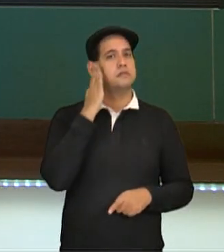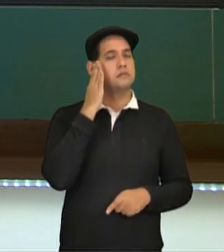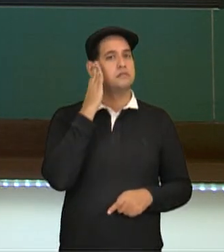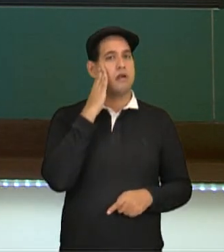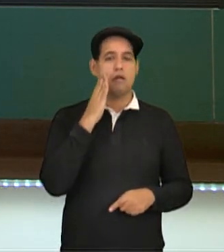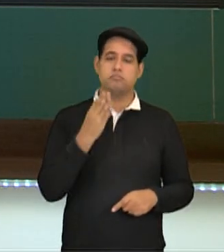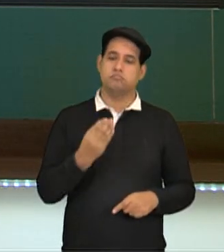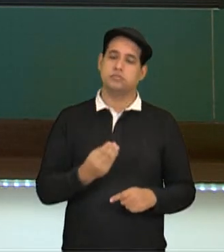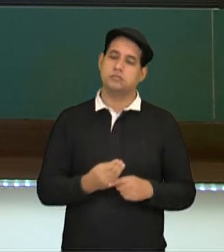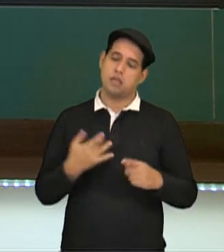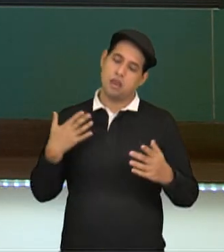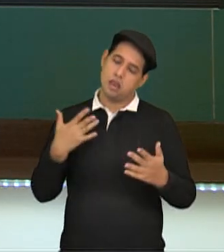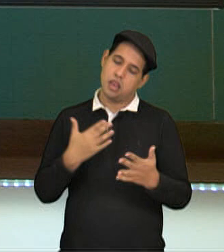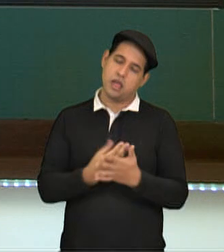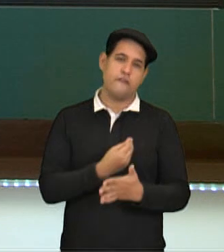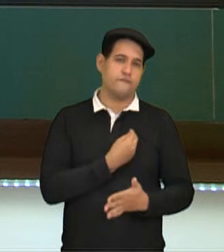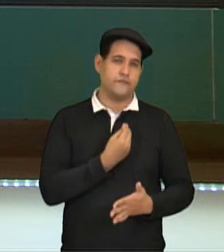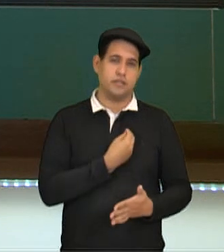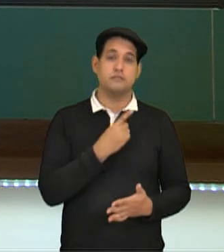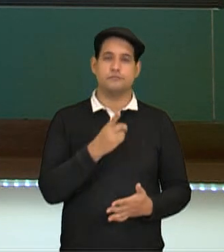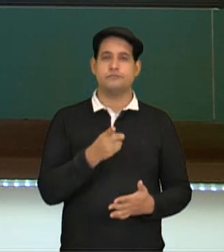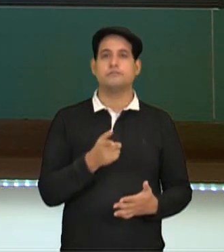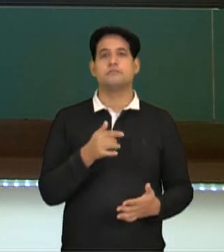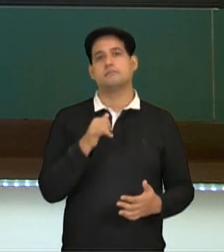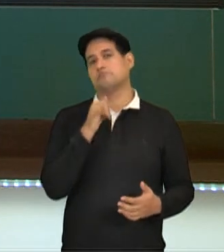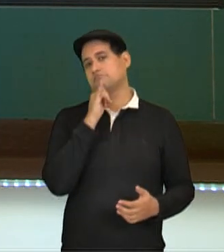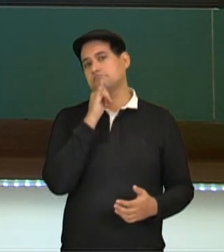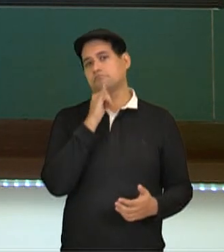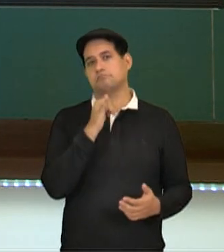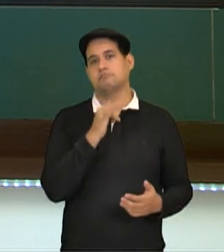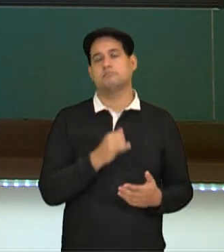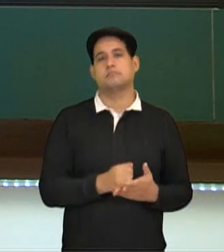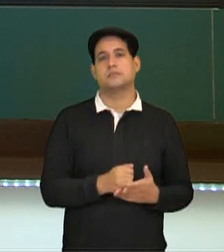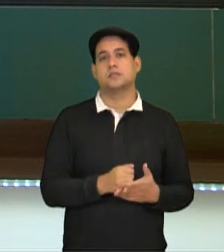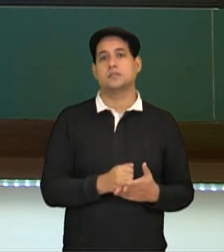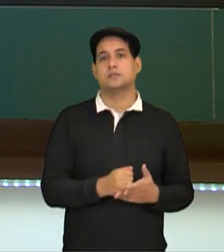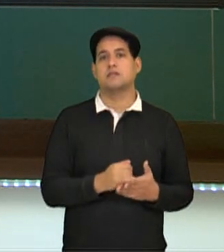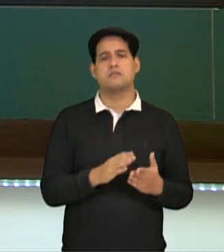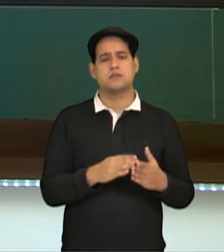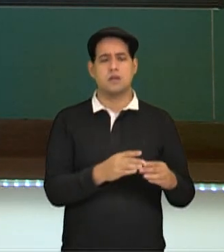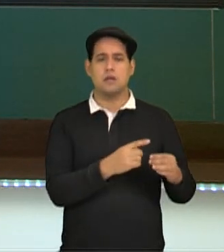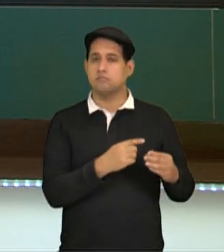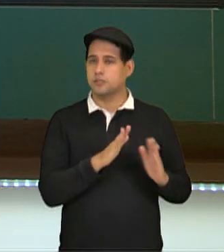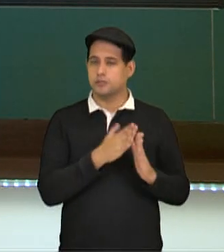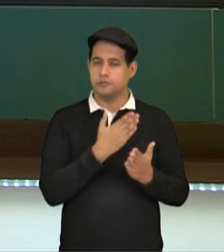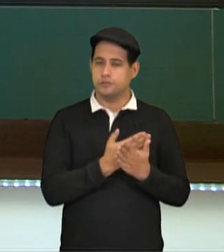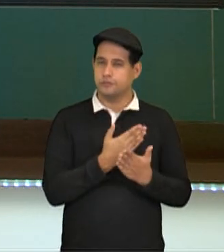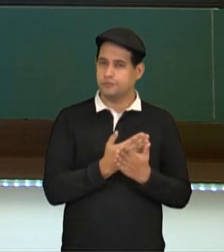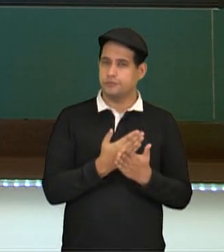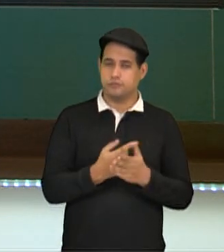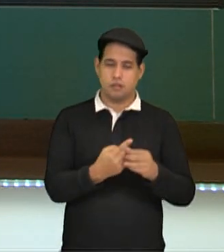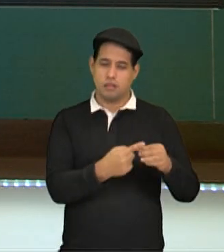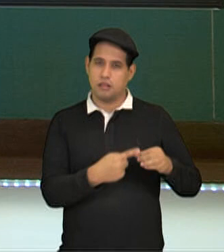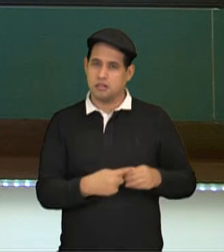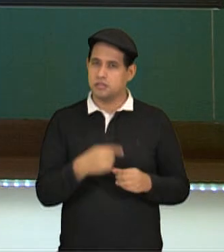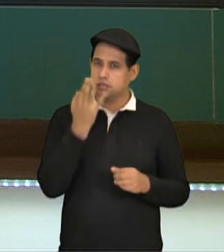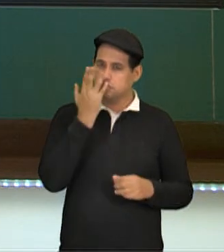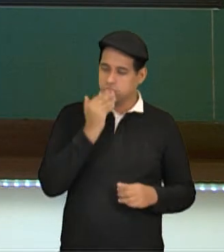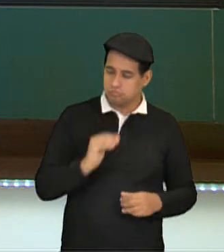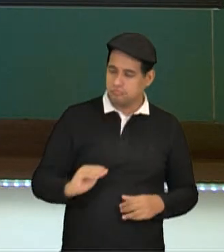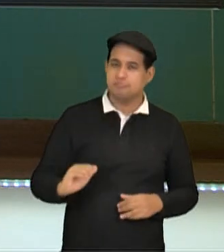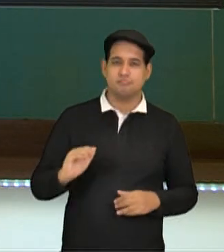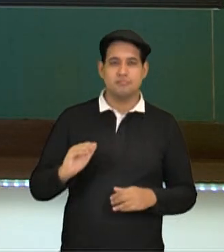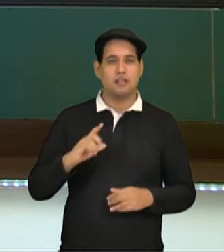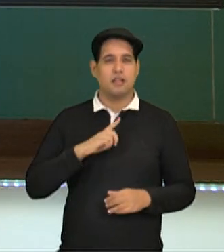ao longo da vida estudantil de vocês cursam lá os Centros Municipais de Educação Infantil, que são as creches, que tem